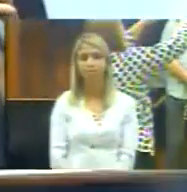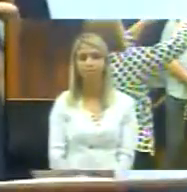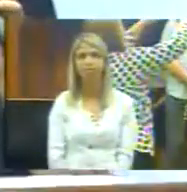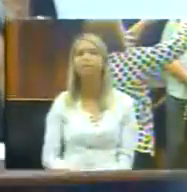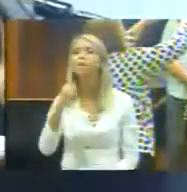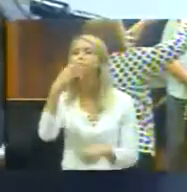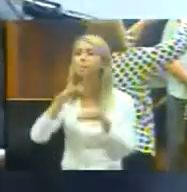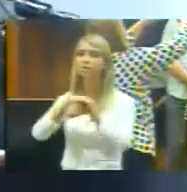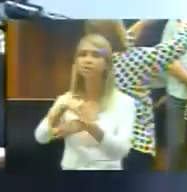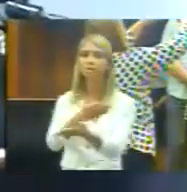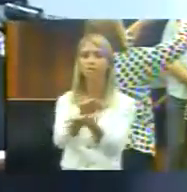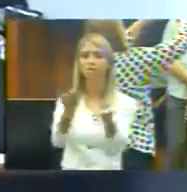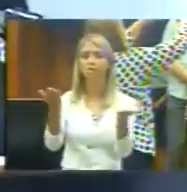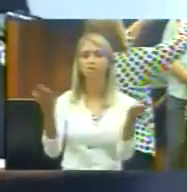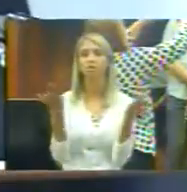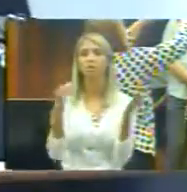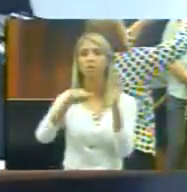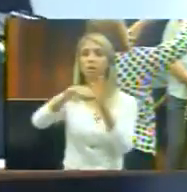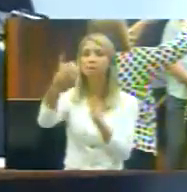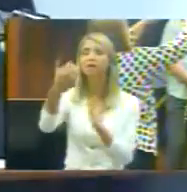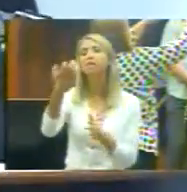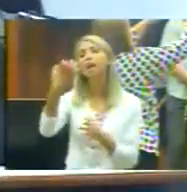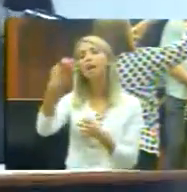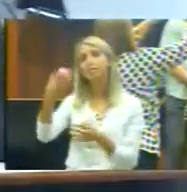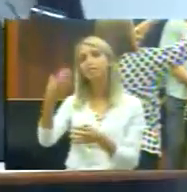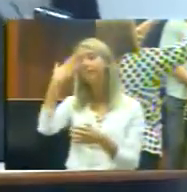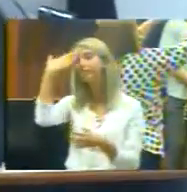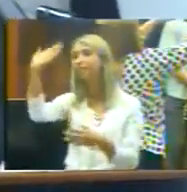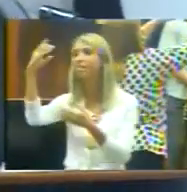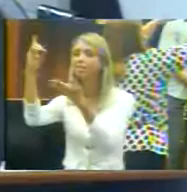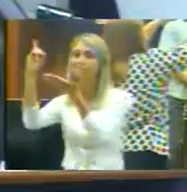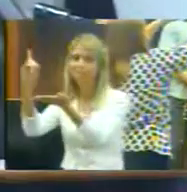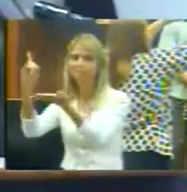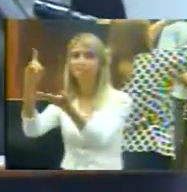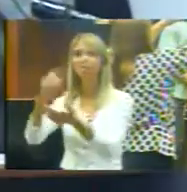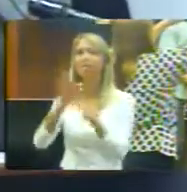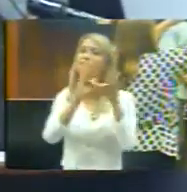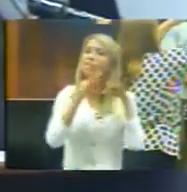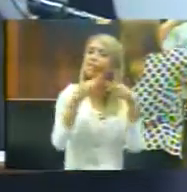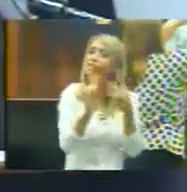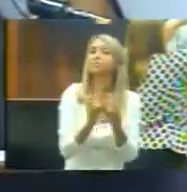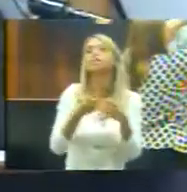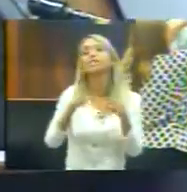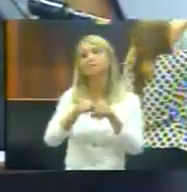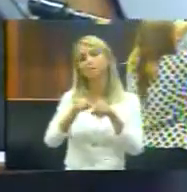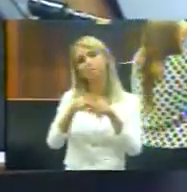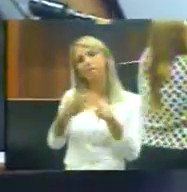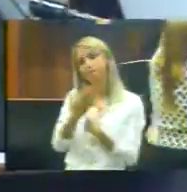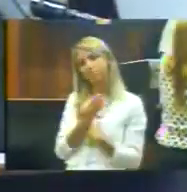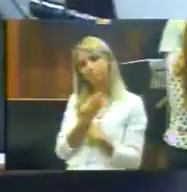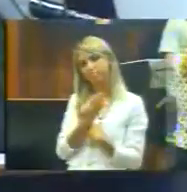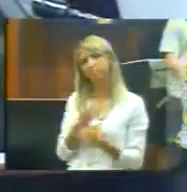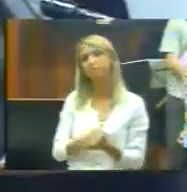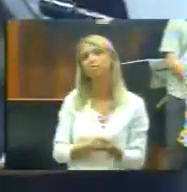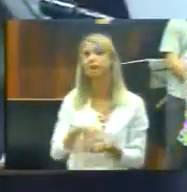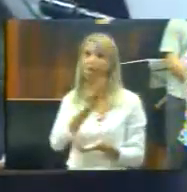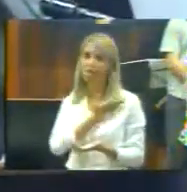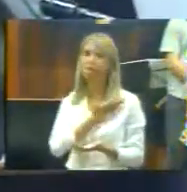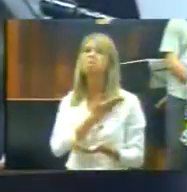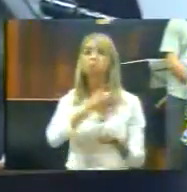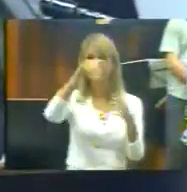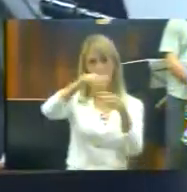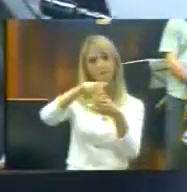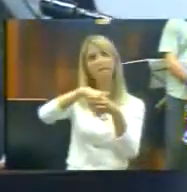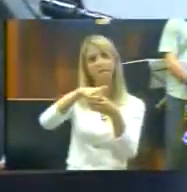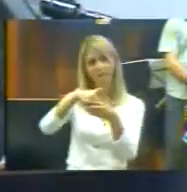Boa noite a todos. Primeiramente, agradeço a Deus, a minha família por estar me apoiando, aos meus amigos que votaram em mim